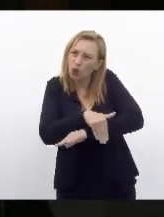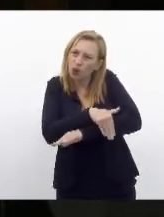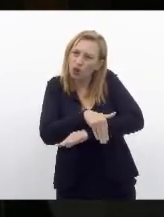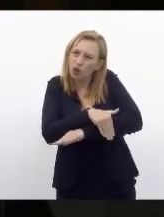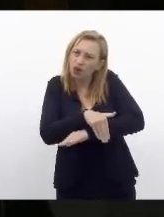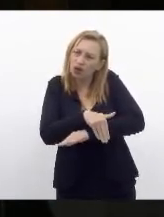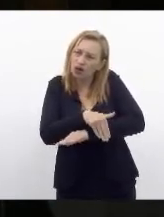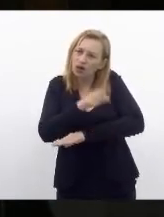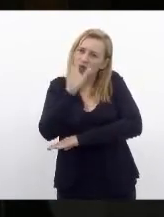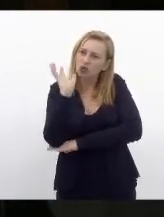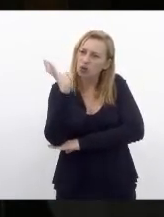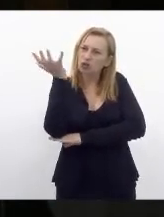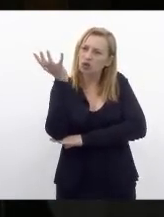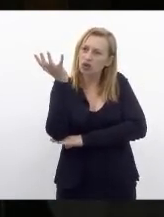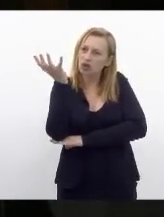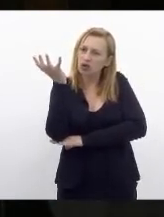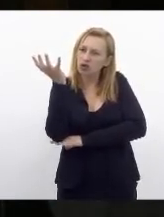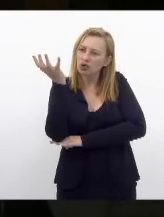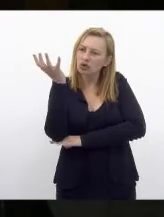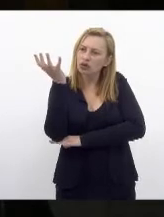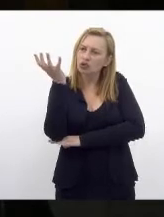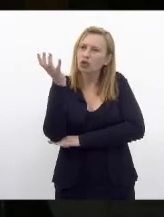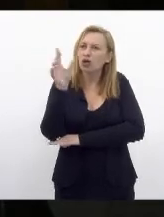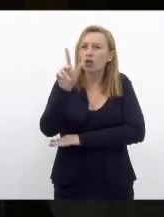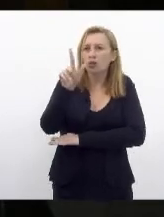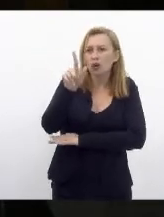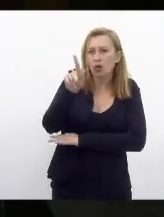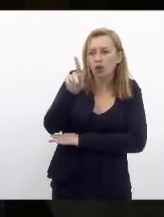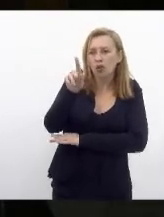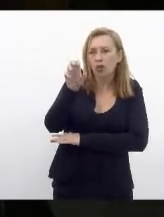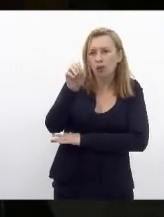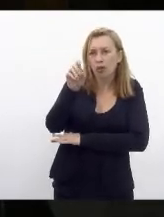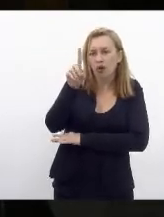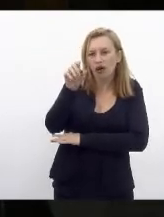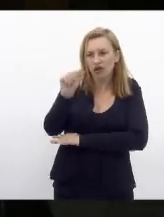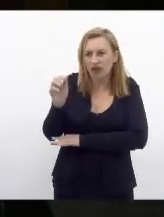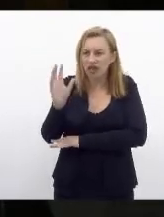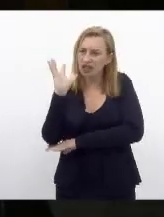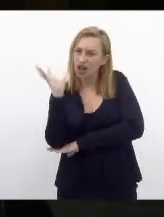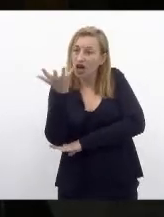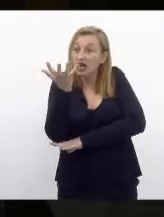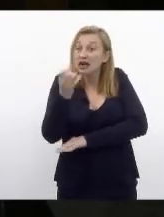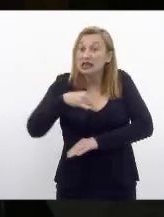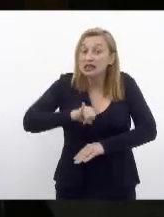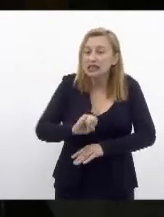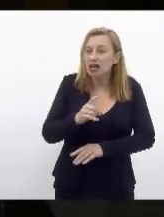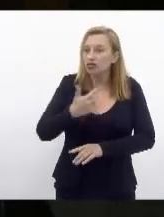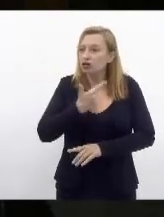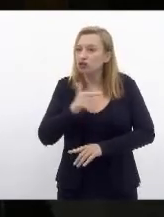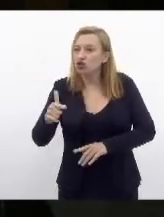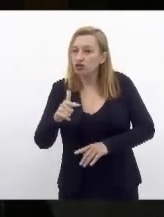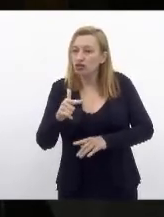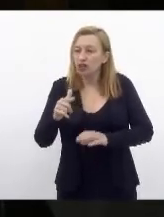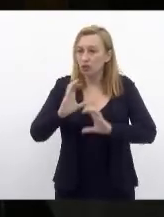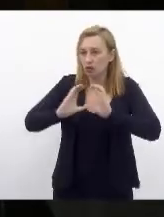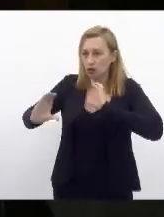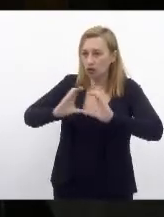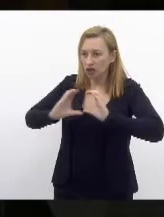de árvore, se eu não tiver interlocução com as prefeituras, sabe o que vai acontecer?